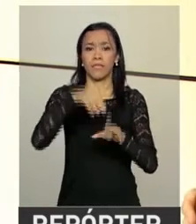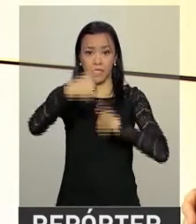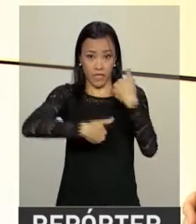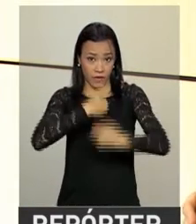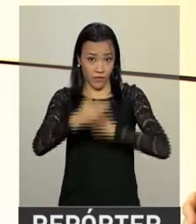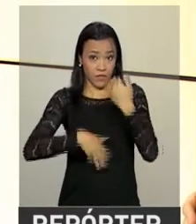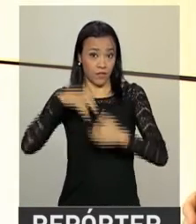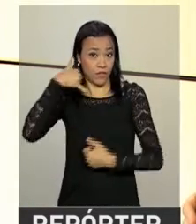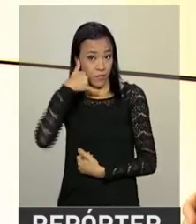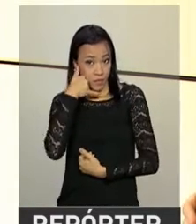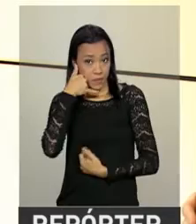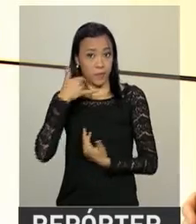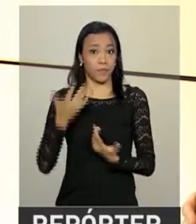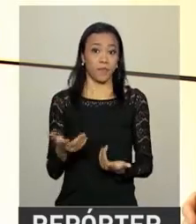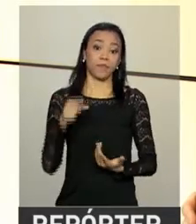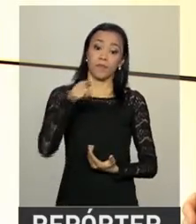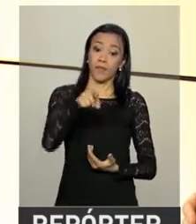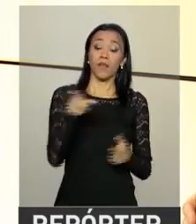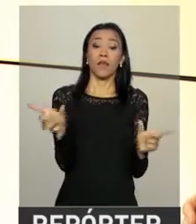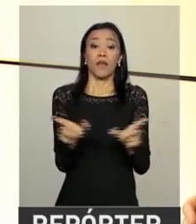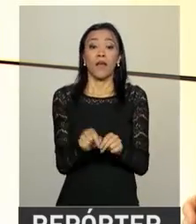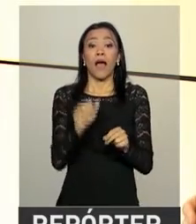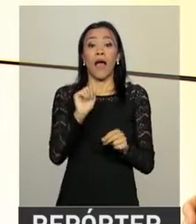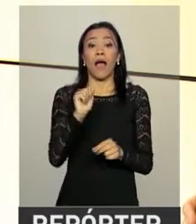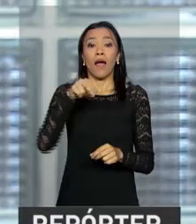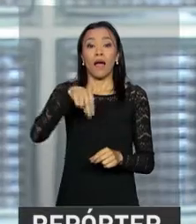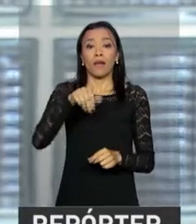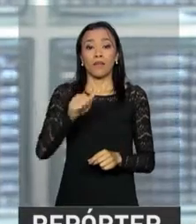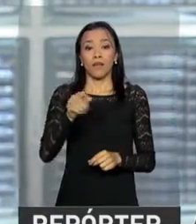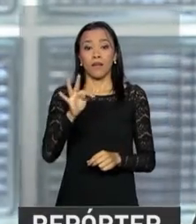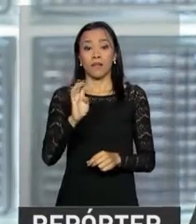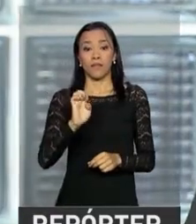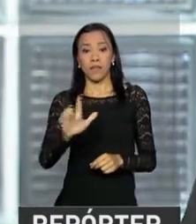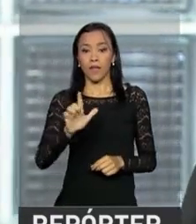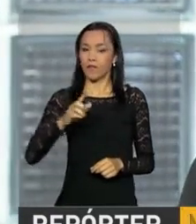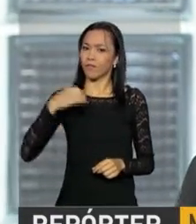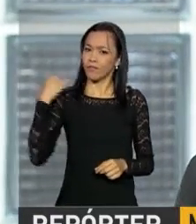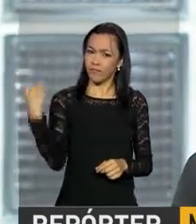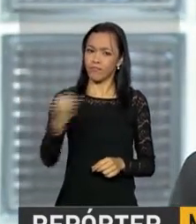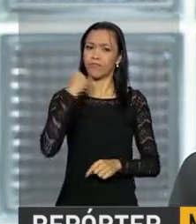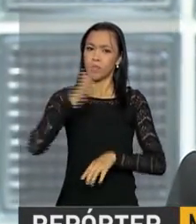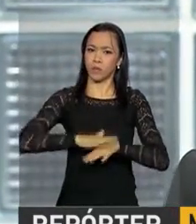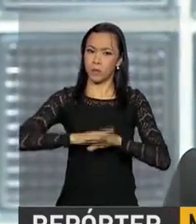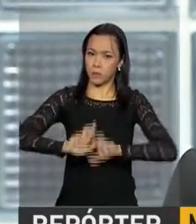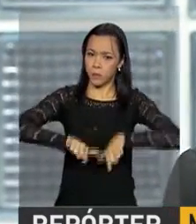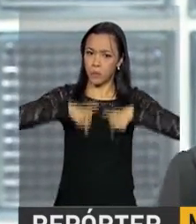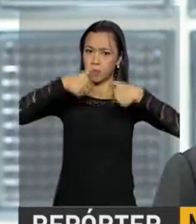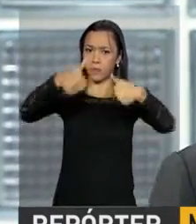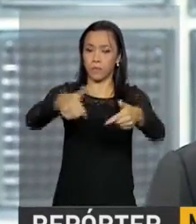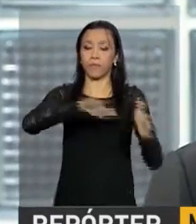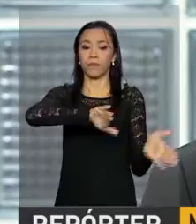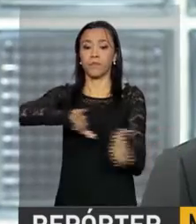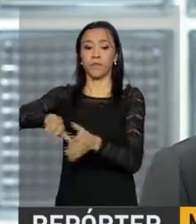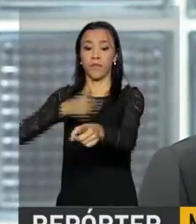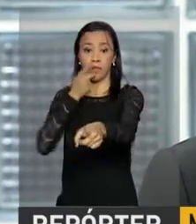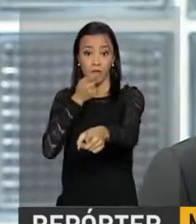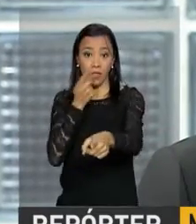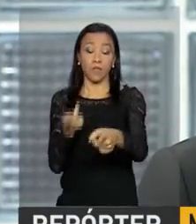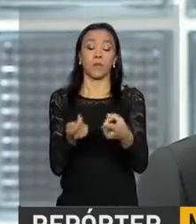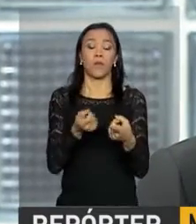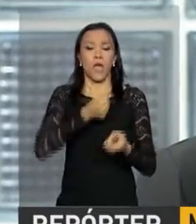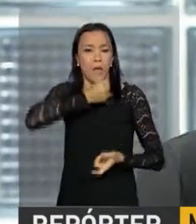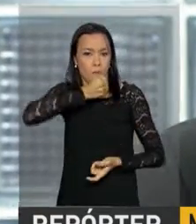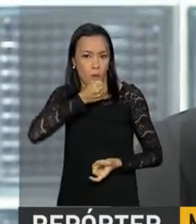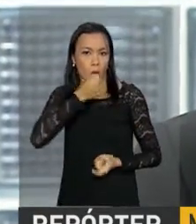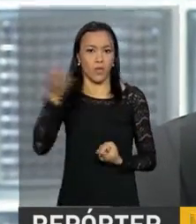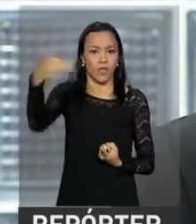telecomunicações a atuação da anatel foi fundamental garantir que as empresas que viesse os repórteres que vier a atuar